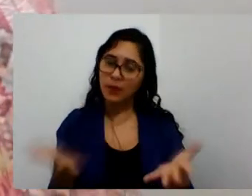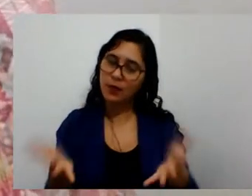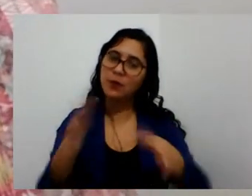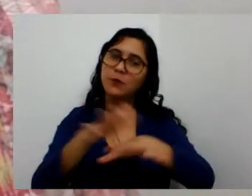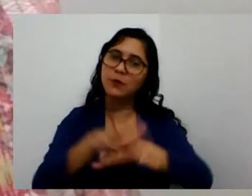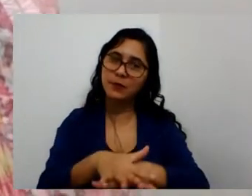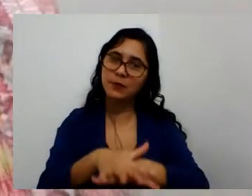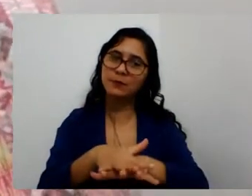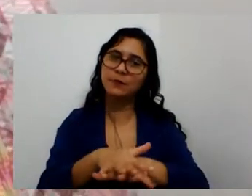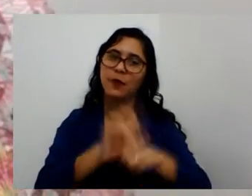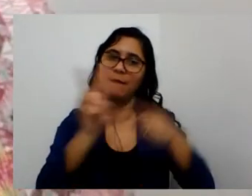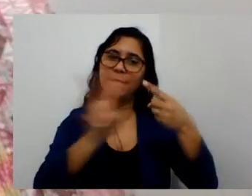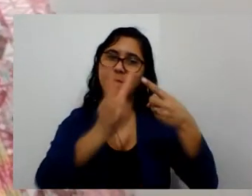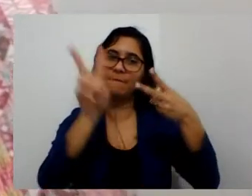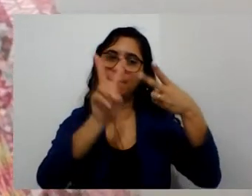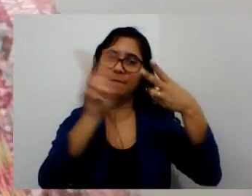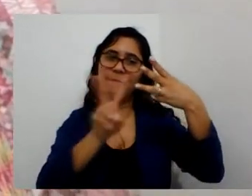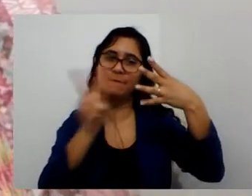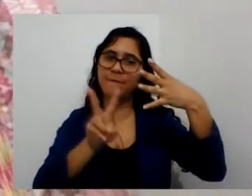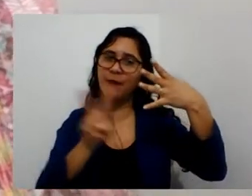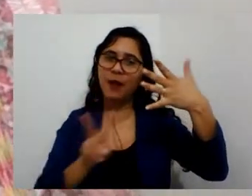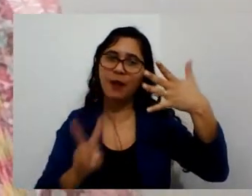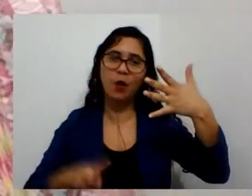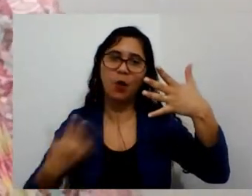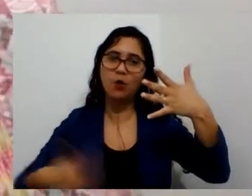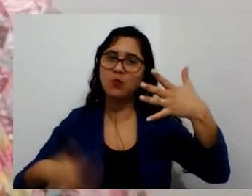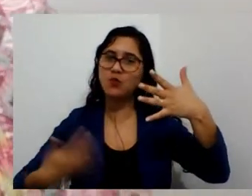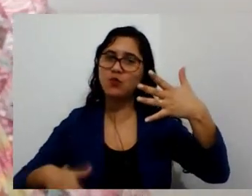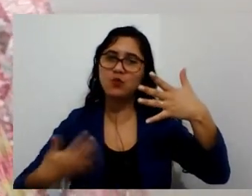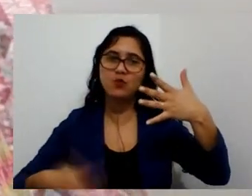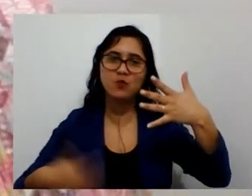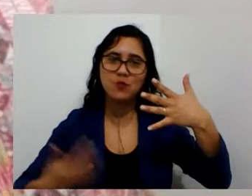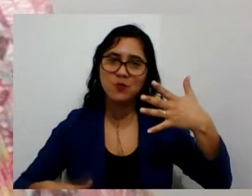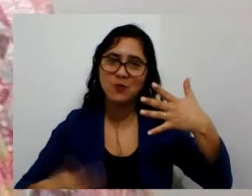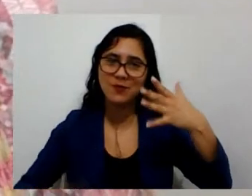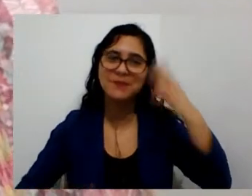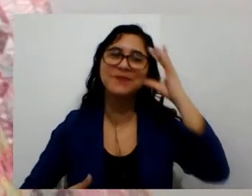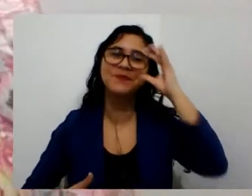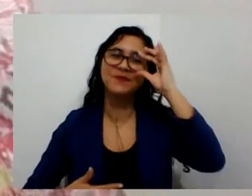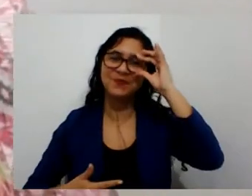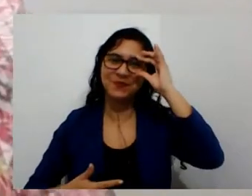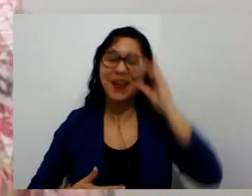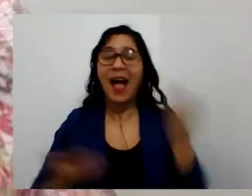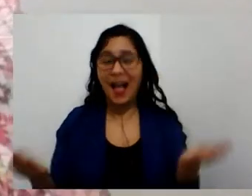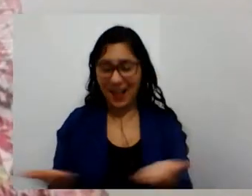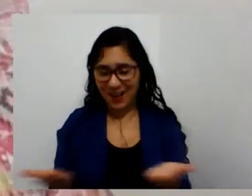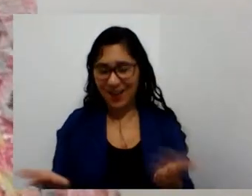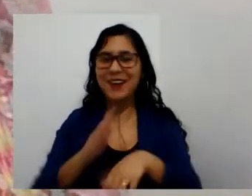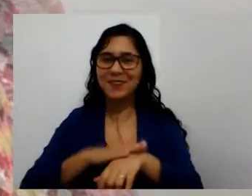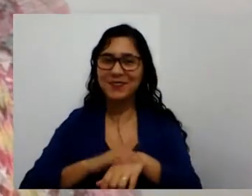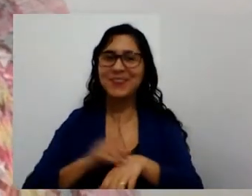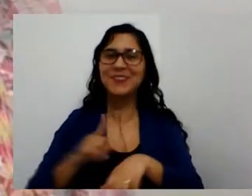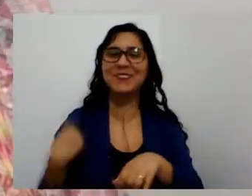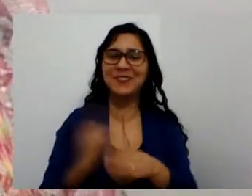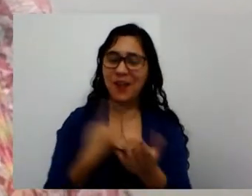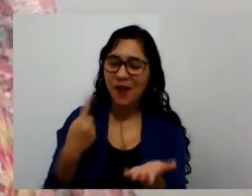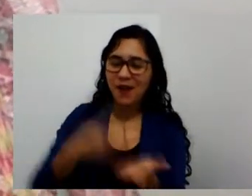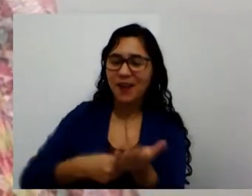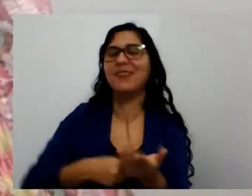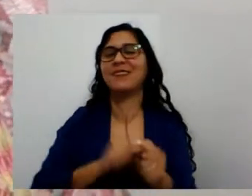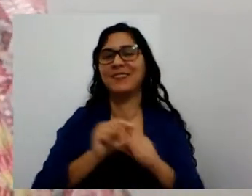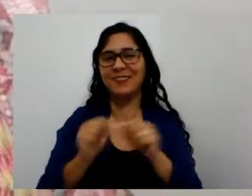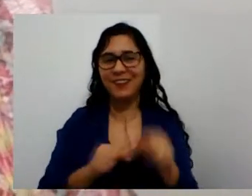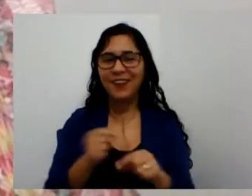Esses são valores inegociáveis. E nesse momento, o nosso compromisso é viabilizar de